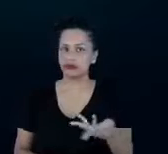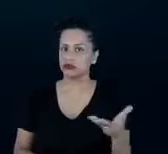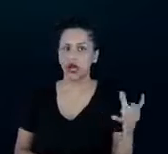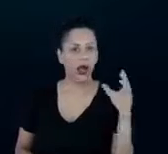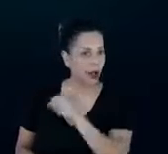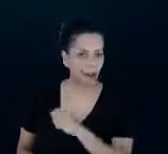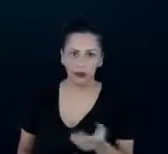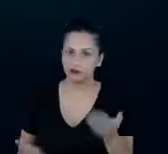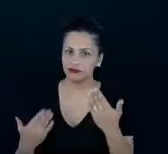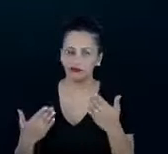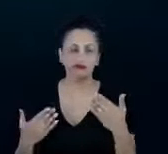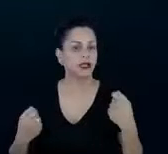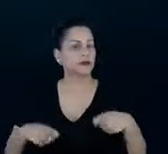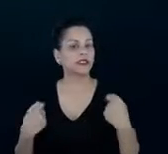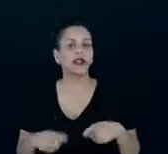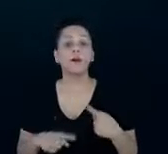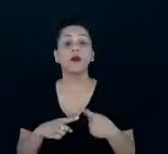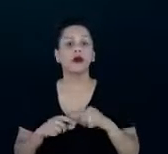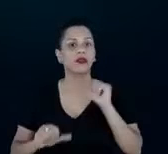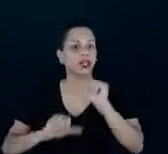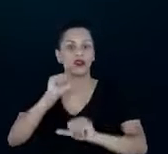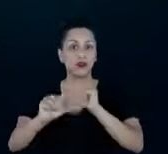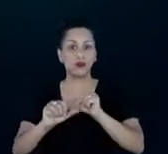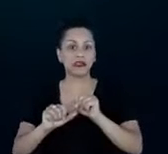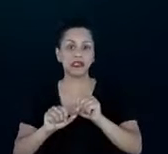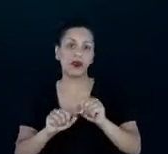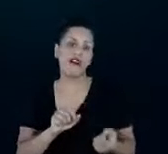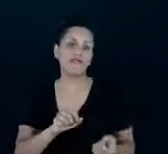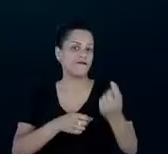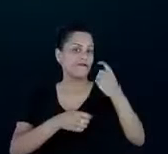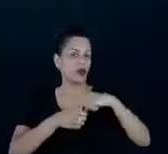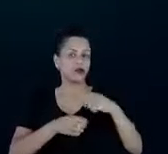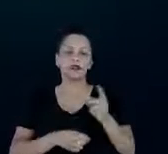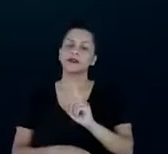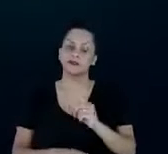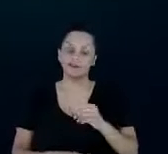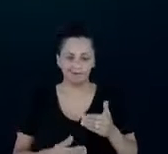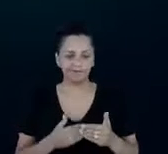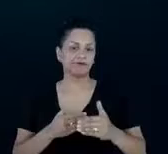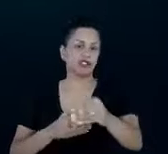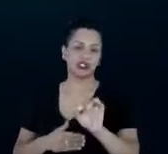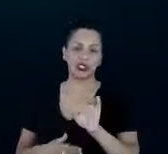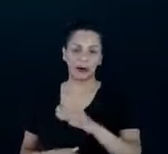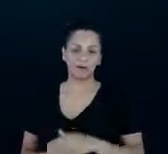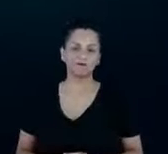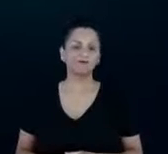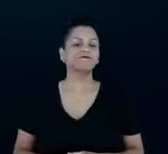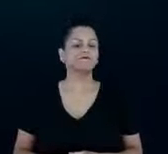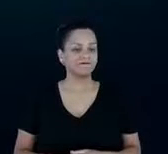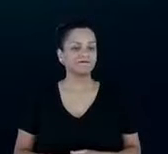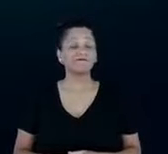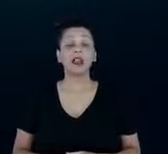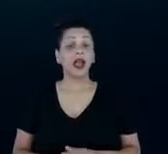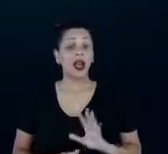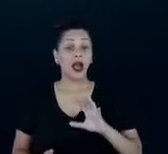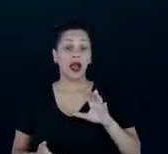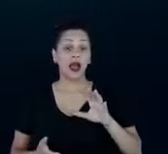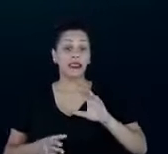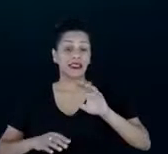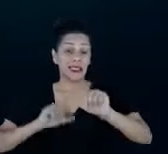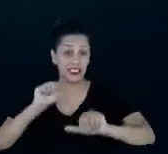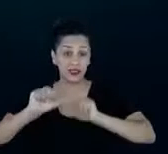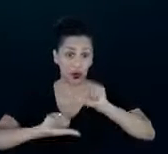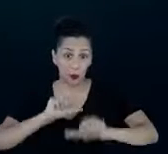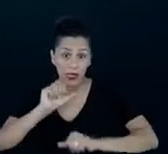essas transformações elas não têm marcha ré pessoal por isso aqui eu encerro dizendo que a matriz transformação digital que eu mostrei